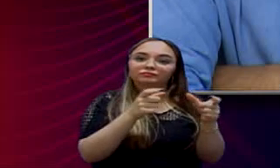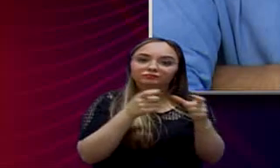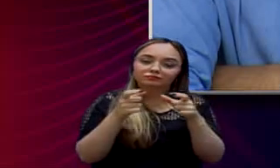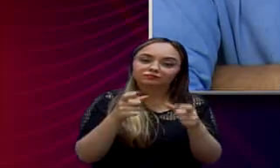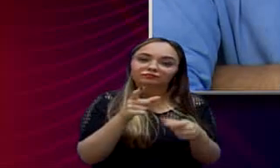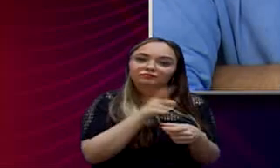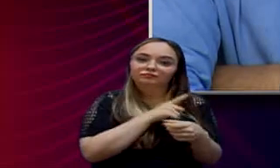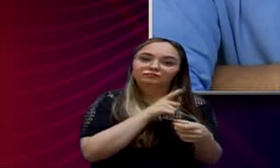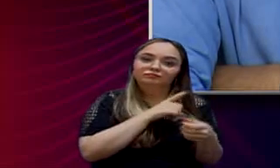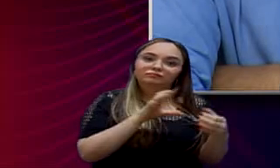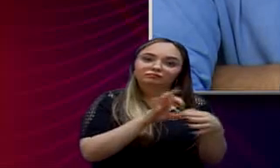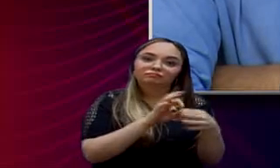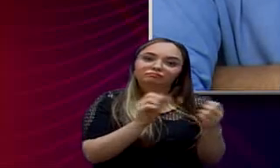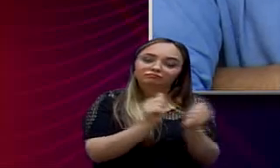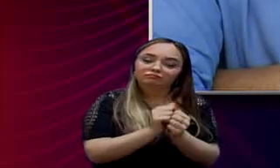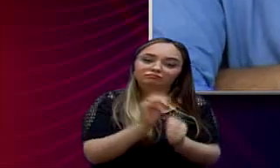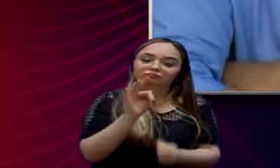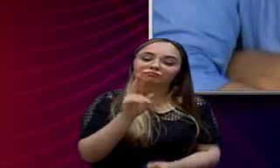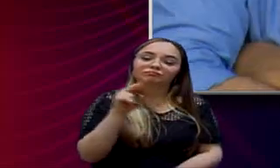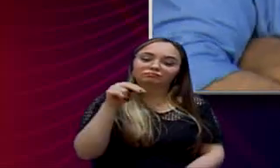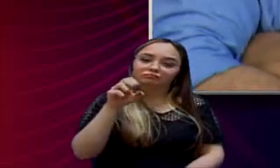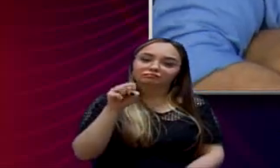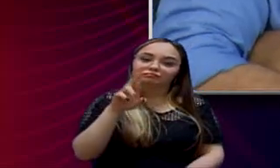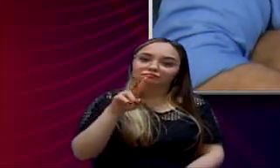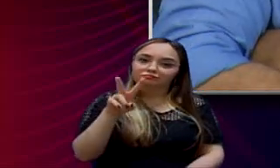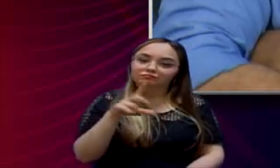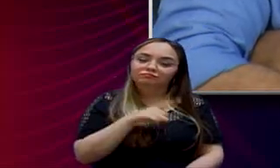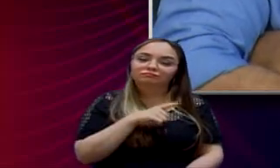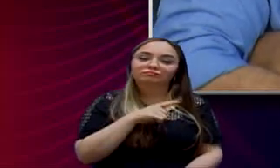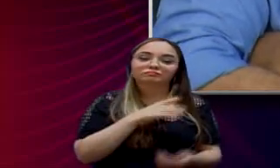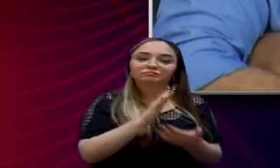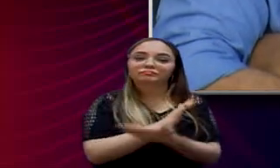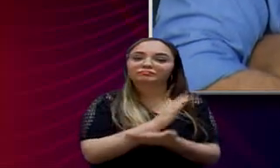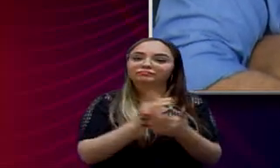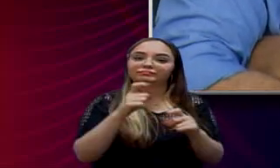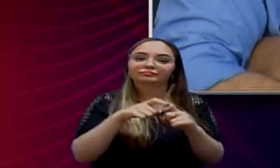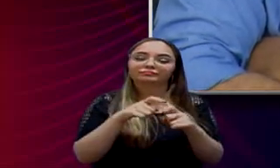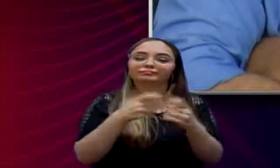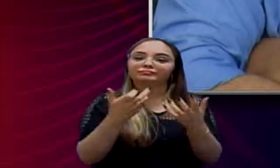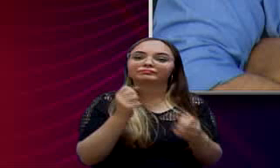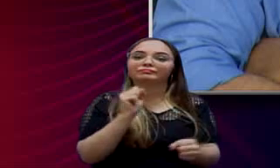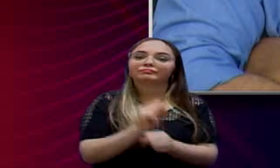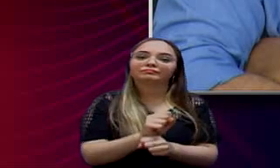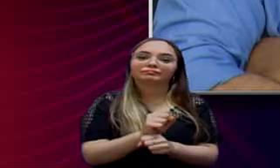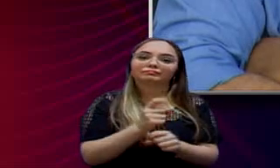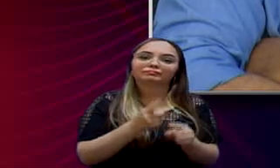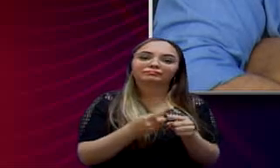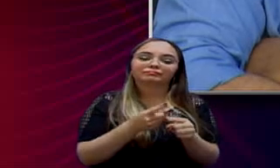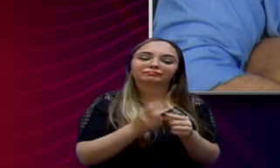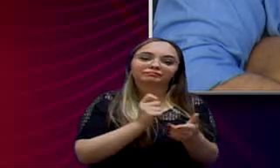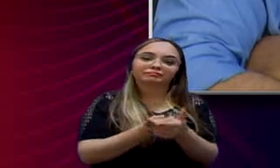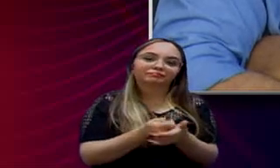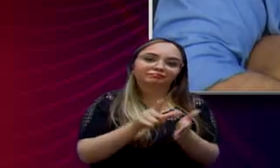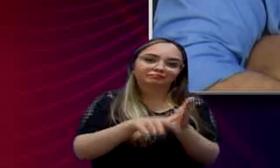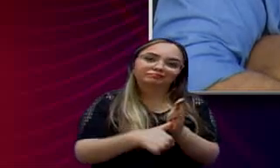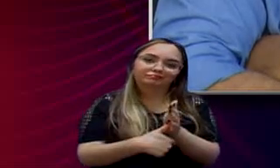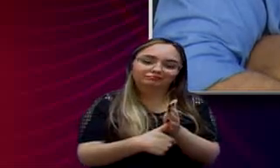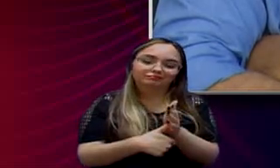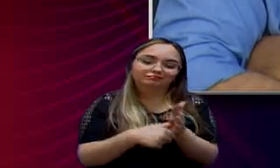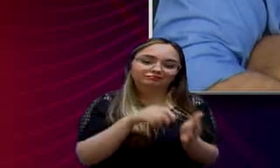que tem convênio com a função serve alguns médicos estão querendo deixar de atender a funserv por atraso no pagamento